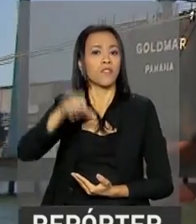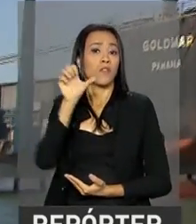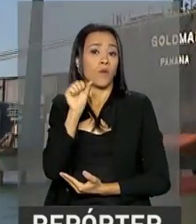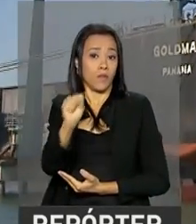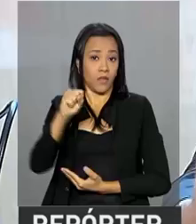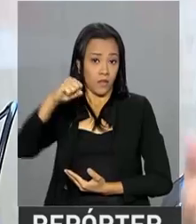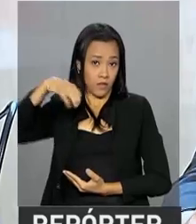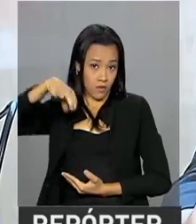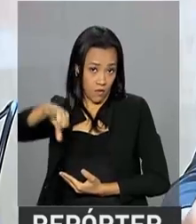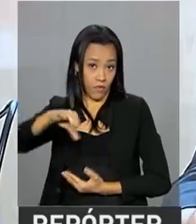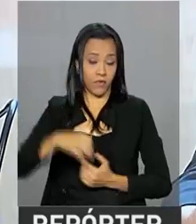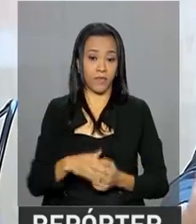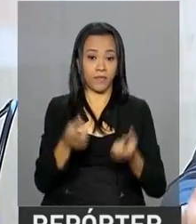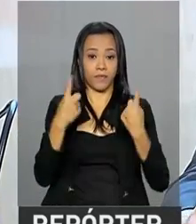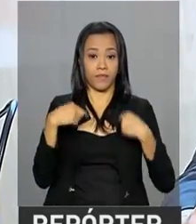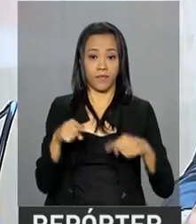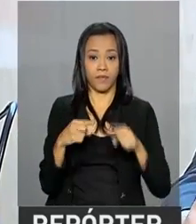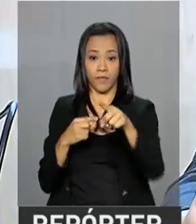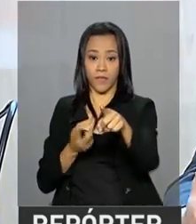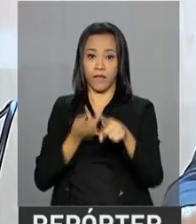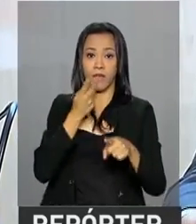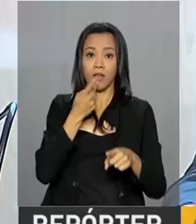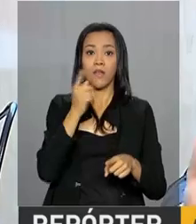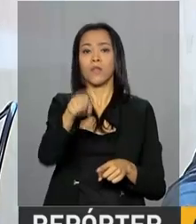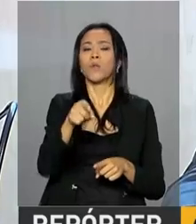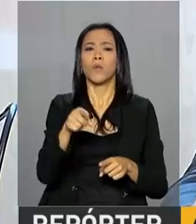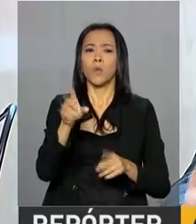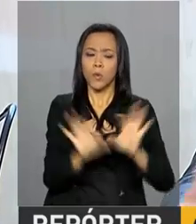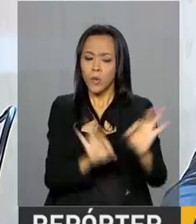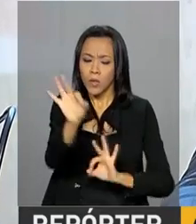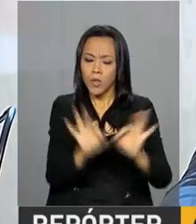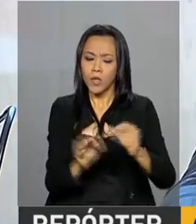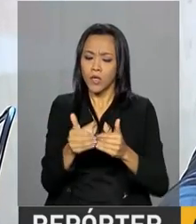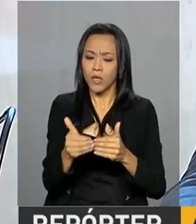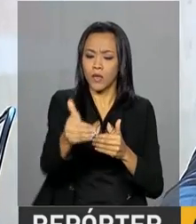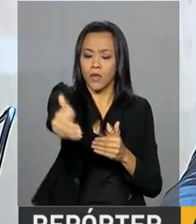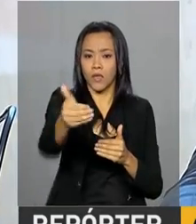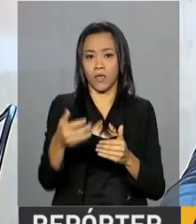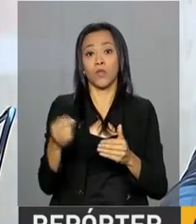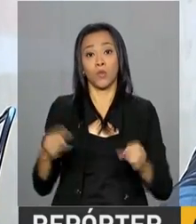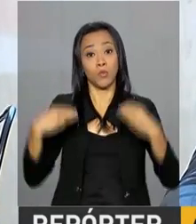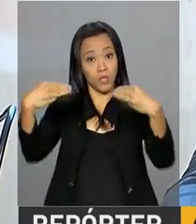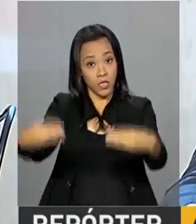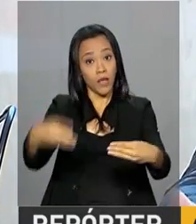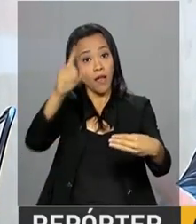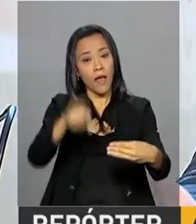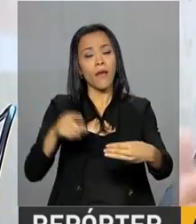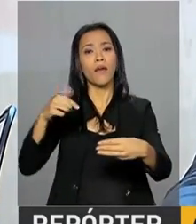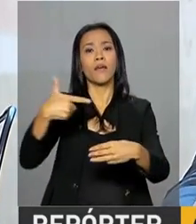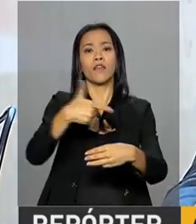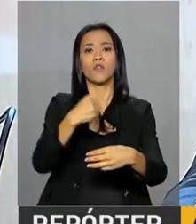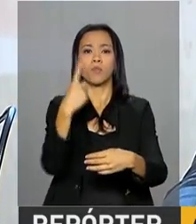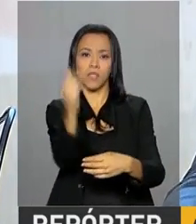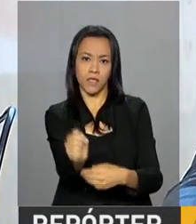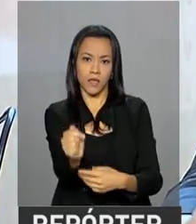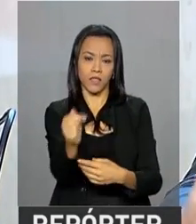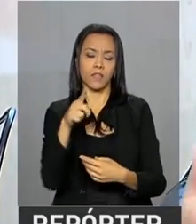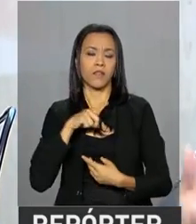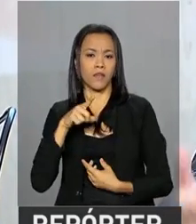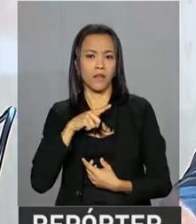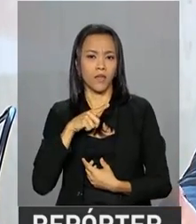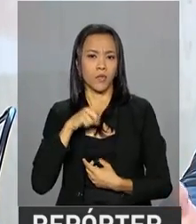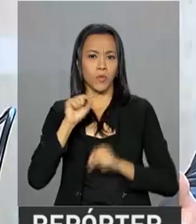1989 a estimativa do ministério é que nós tenhamos em 2017 um resultado